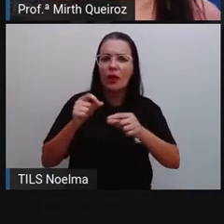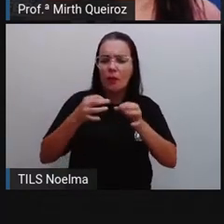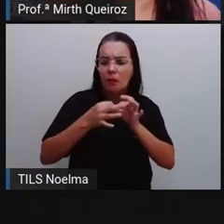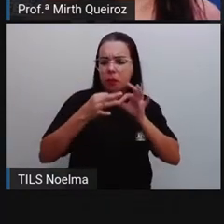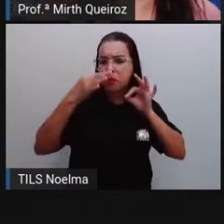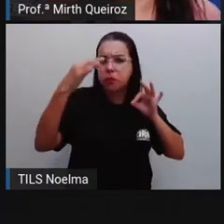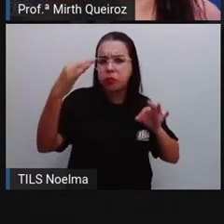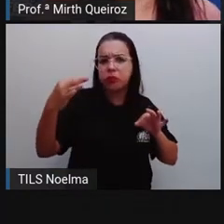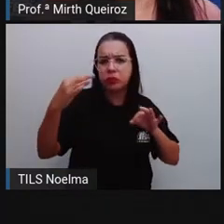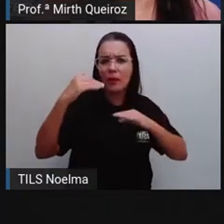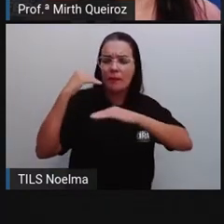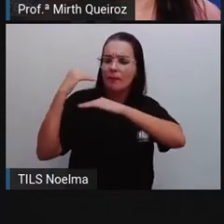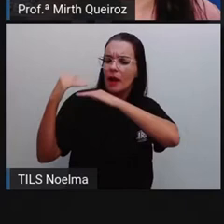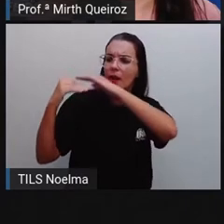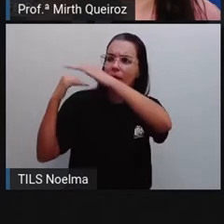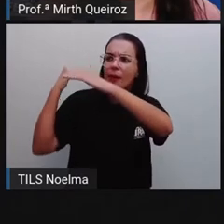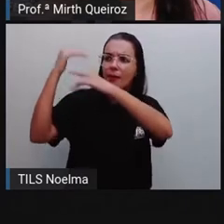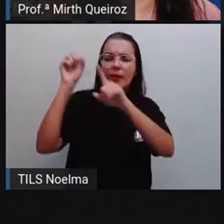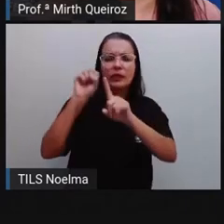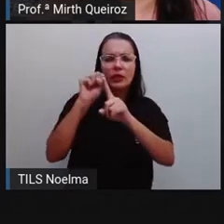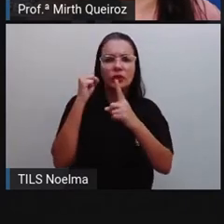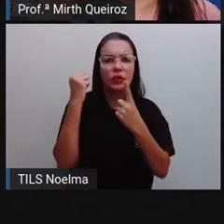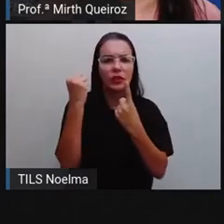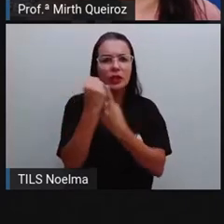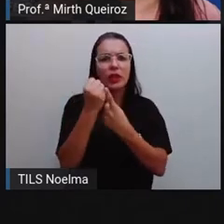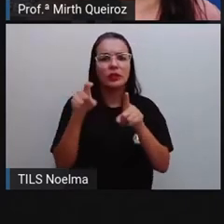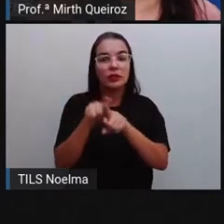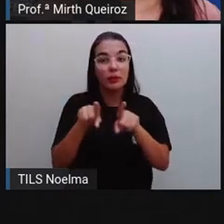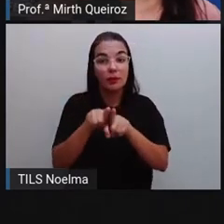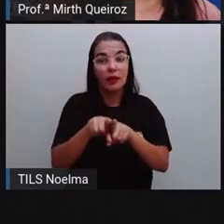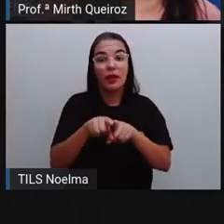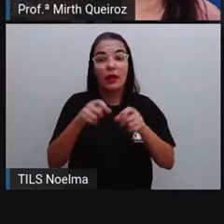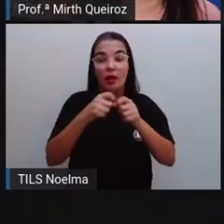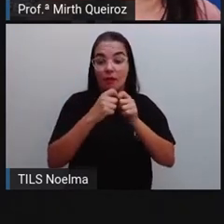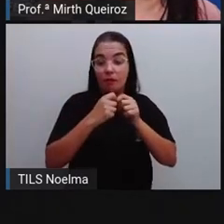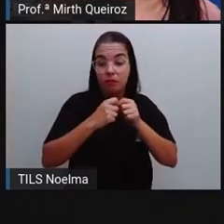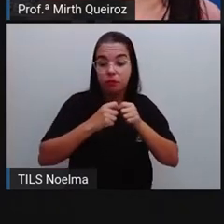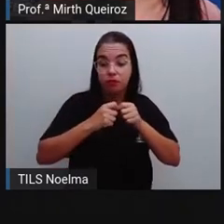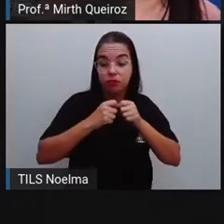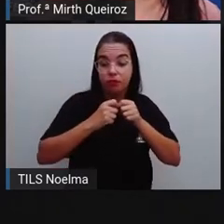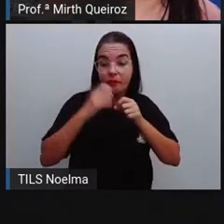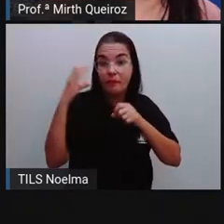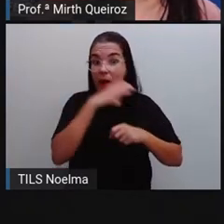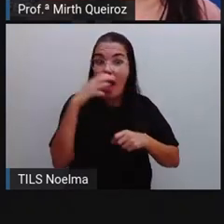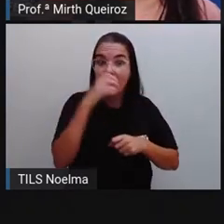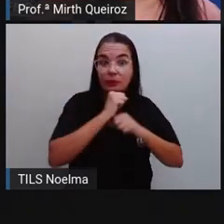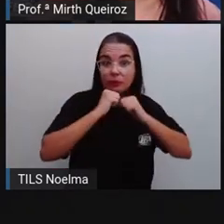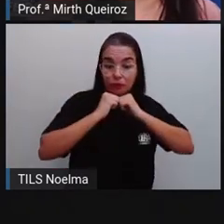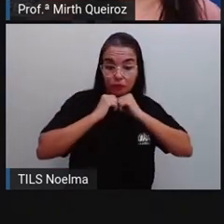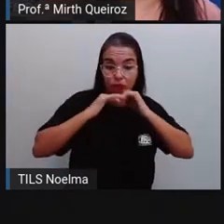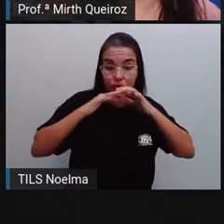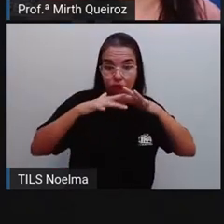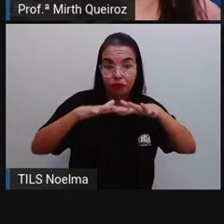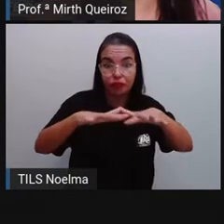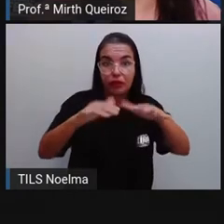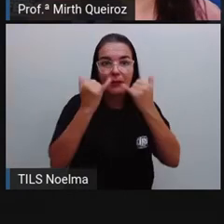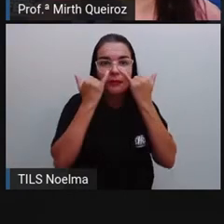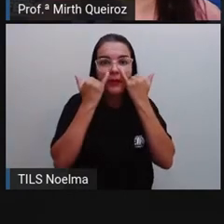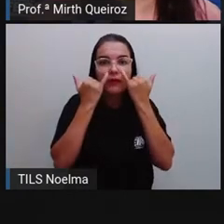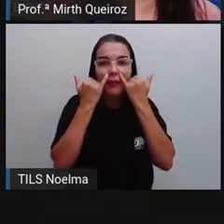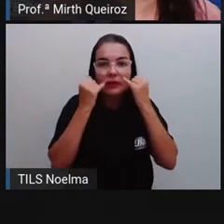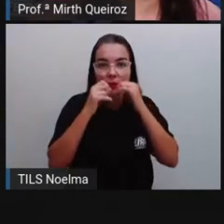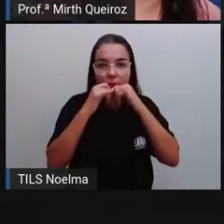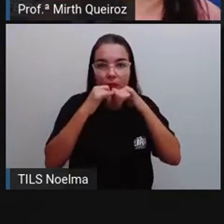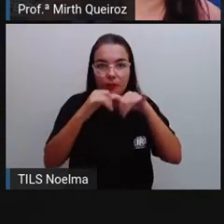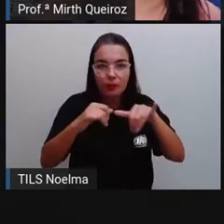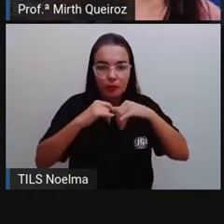distância entre os povos e acelerando a disseminação da informação. Imagine aí a era onde não se tinha